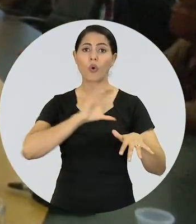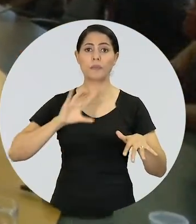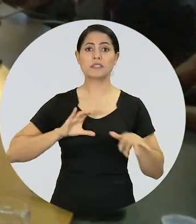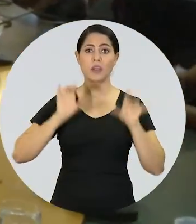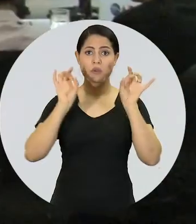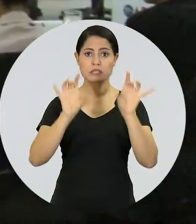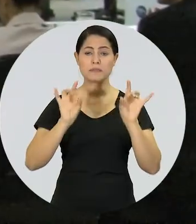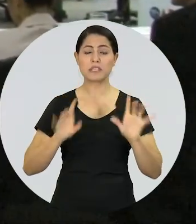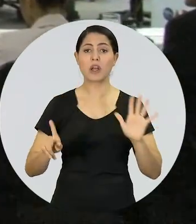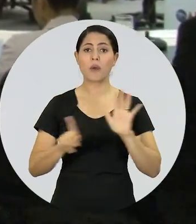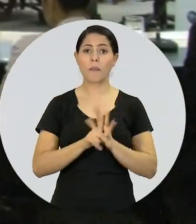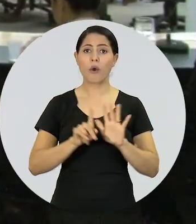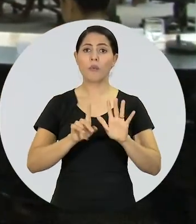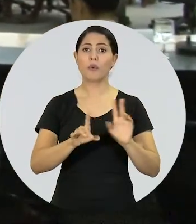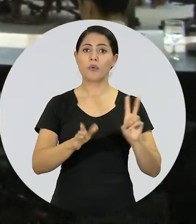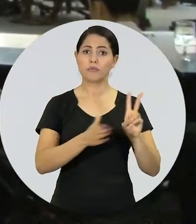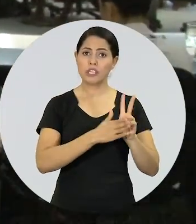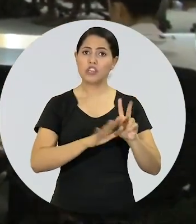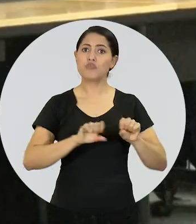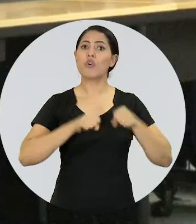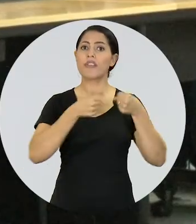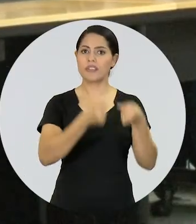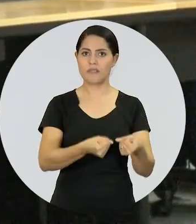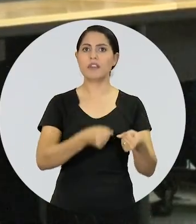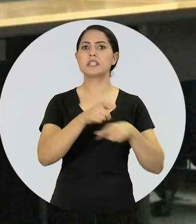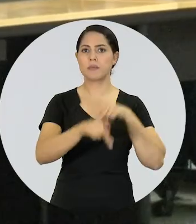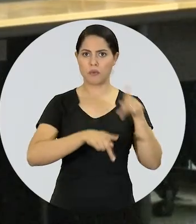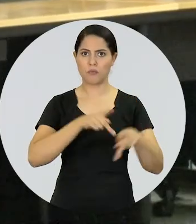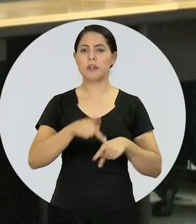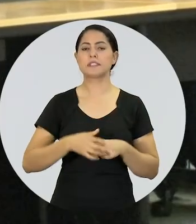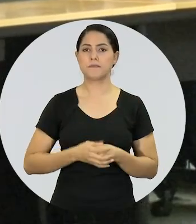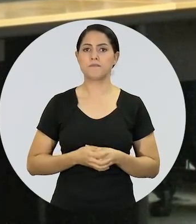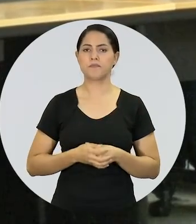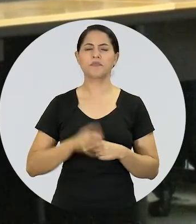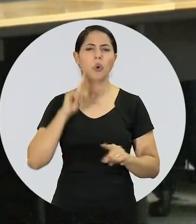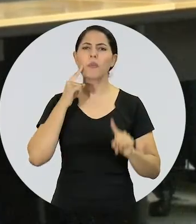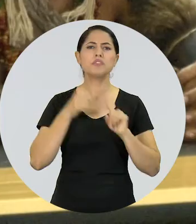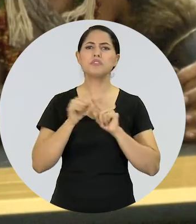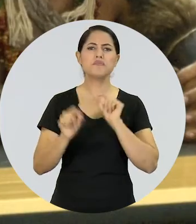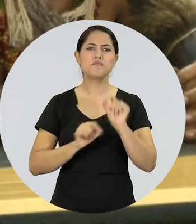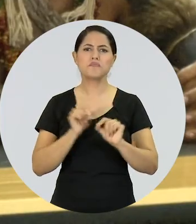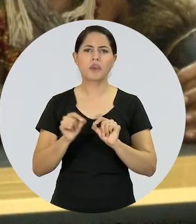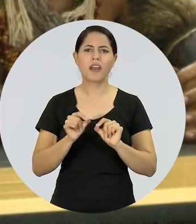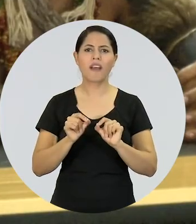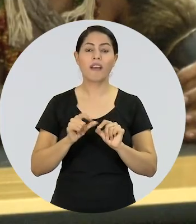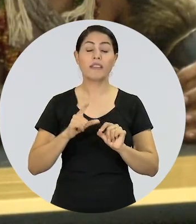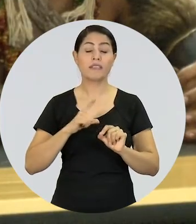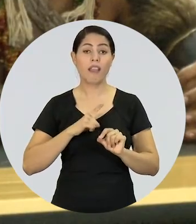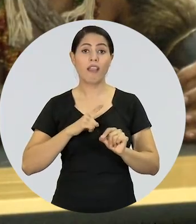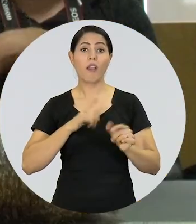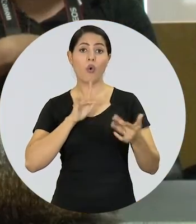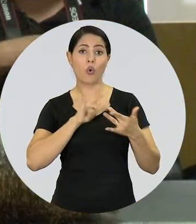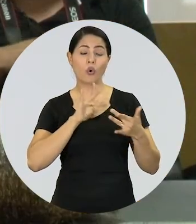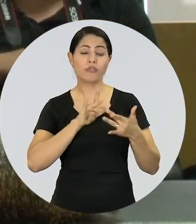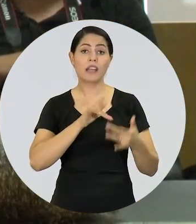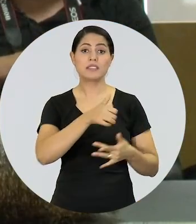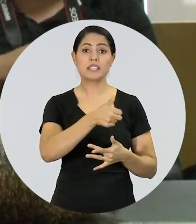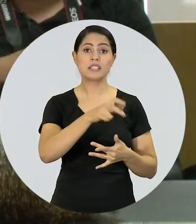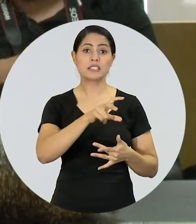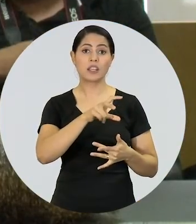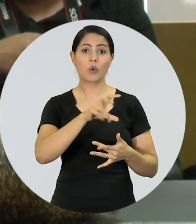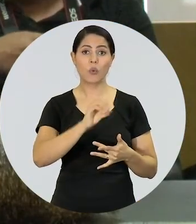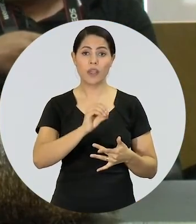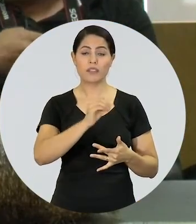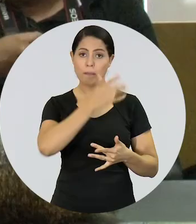de Defesa dos Direitos dos Povos Indígenas. O objetivo central foi de ouvir as demandas de mais de